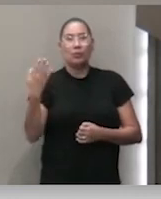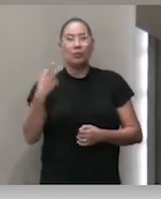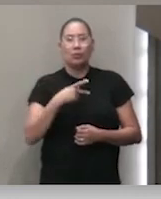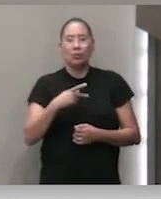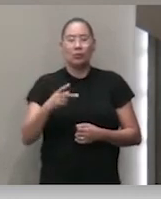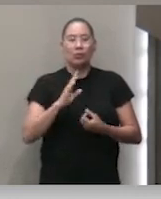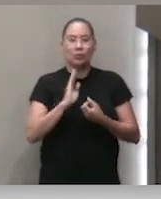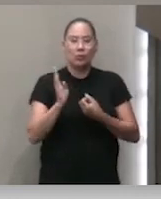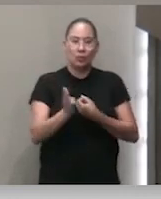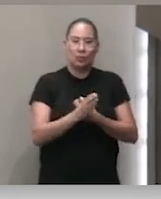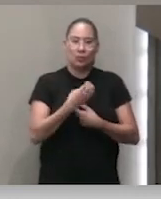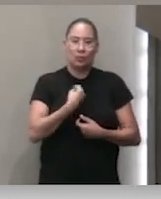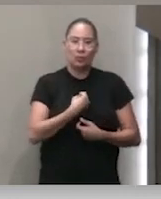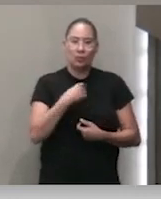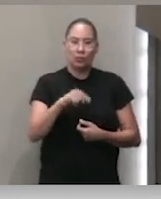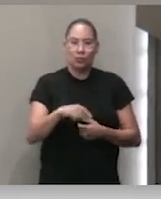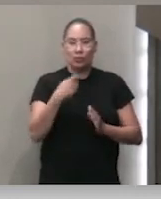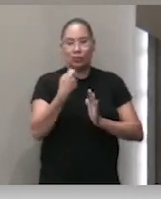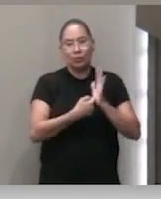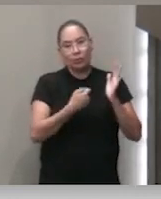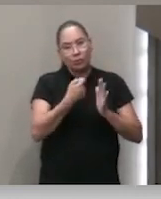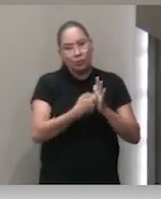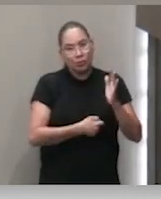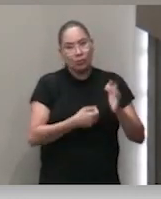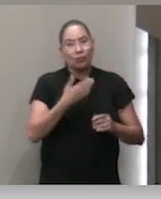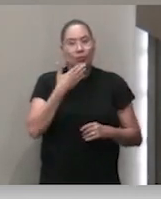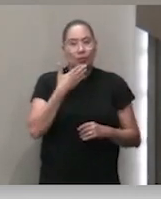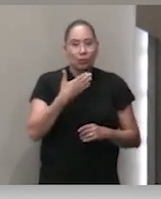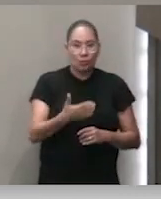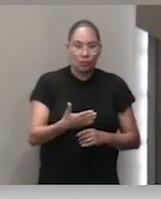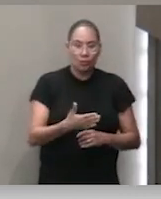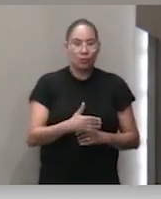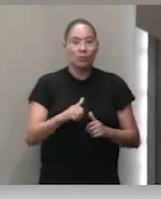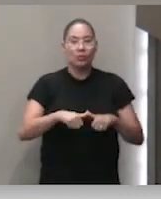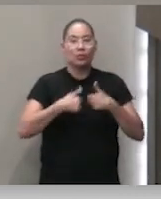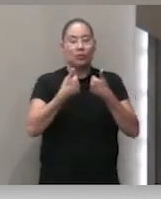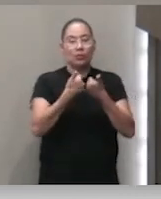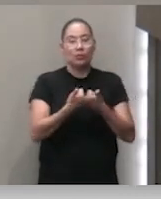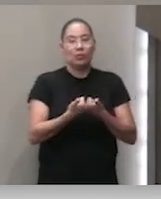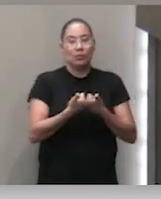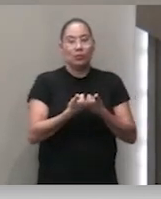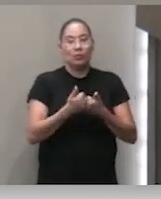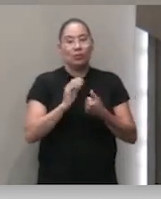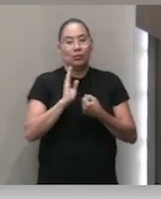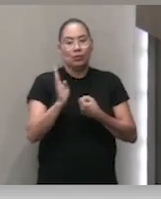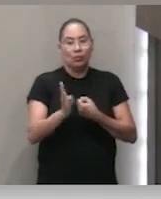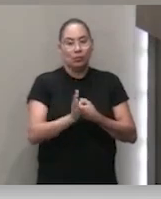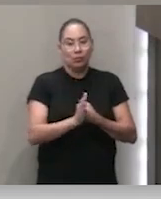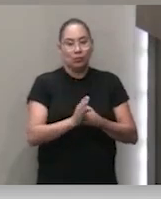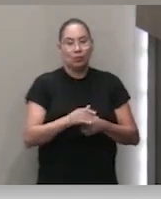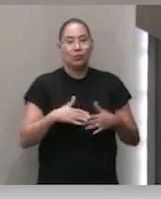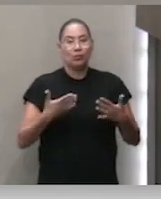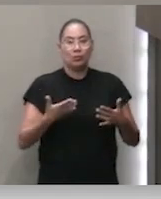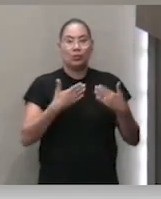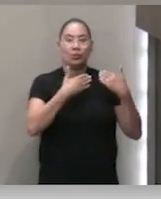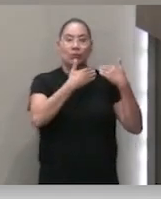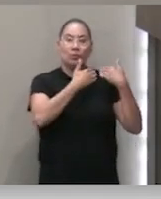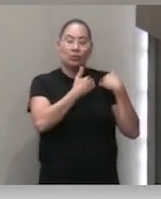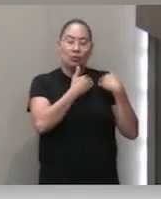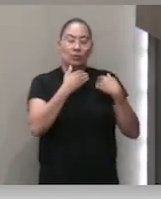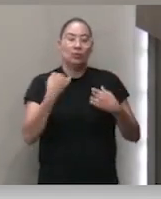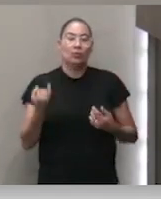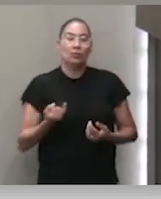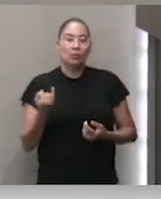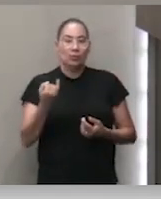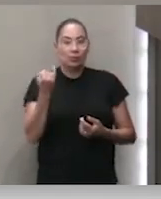bairros estiveram ali, né? Lutando, pedindo por melhorias pelos bairros. Então, é uma função muito